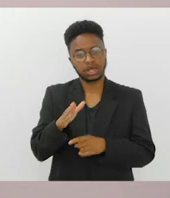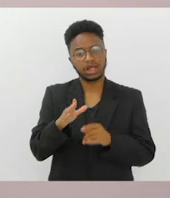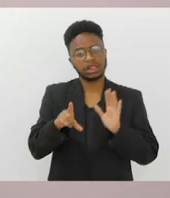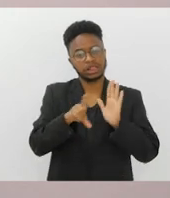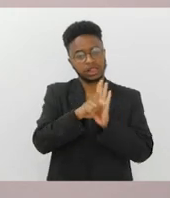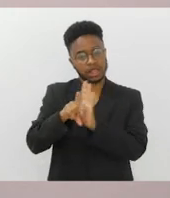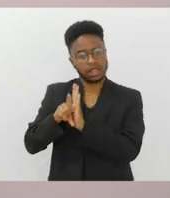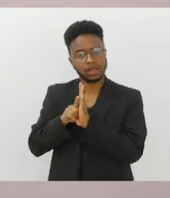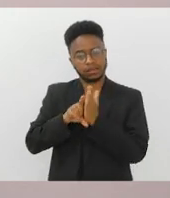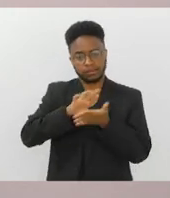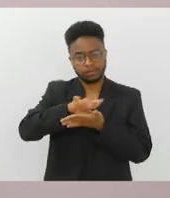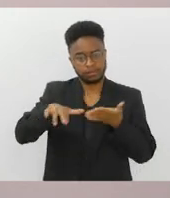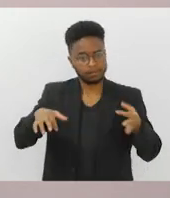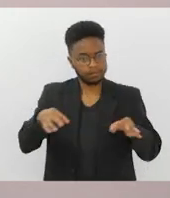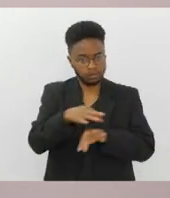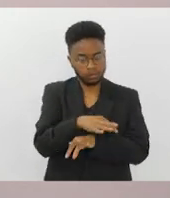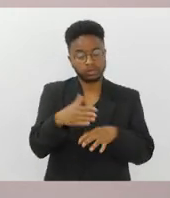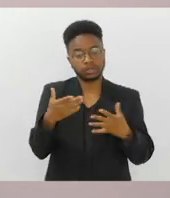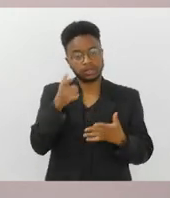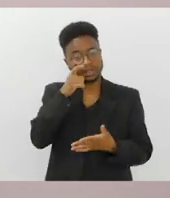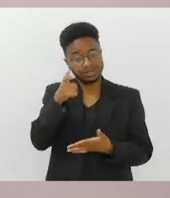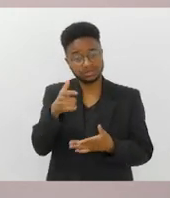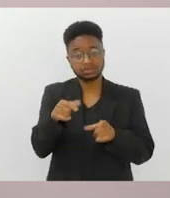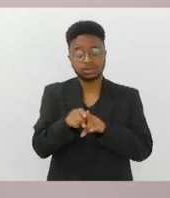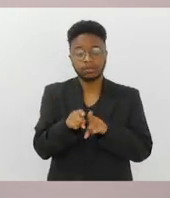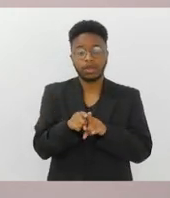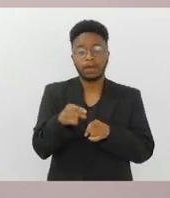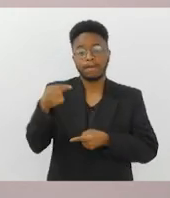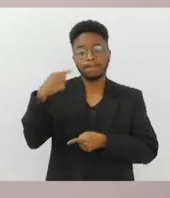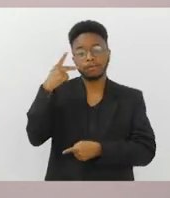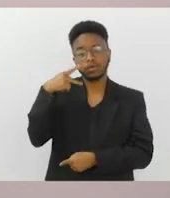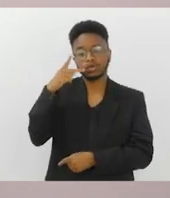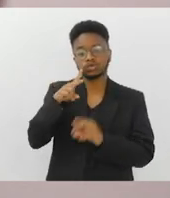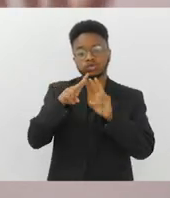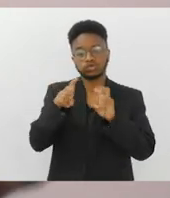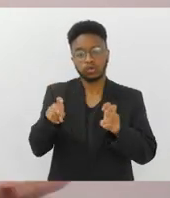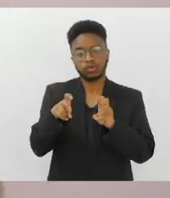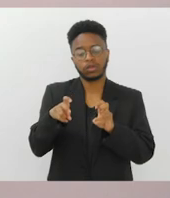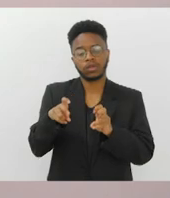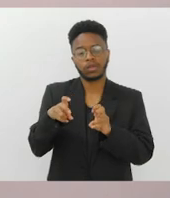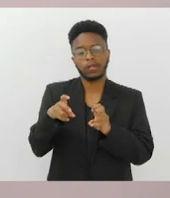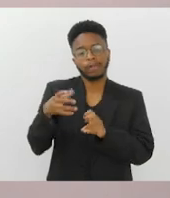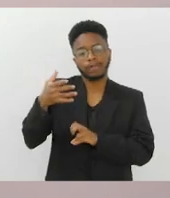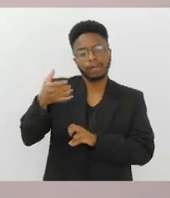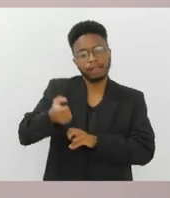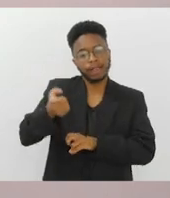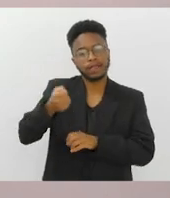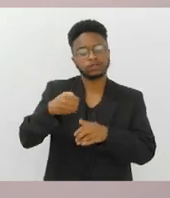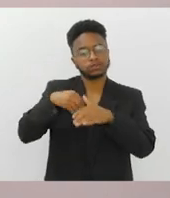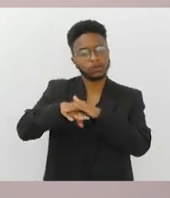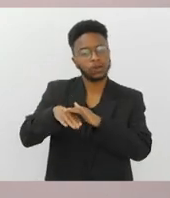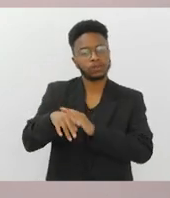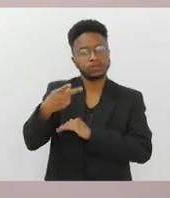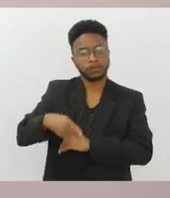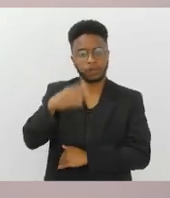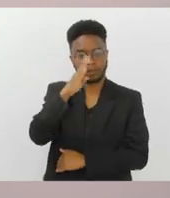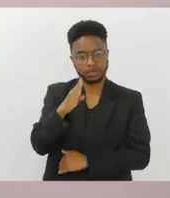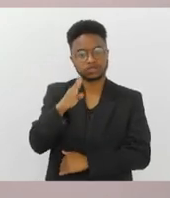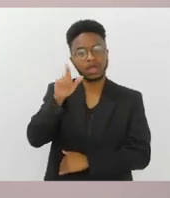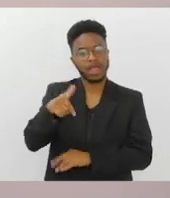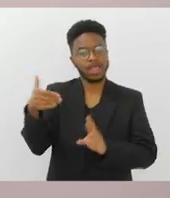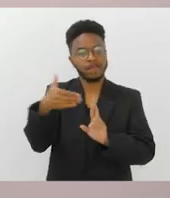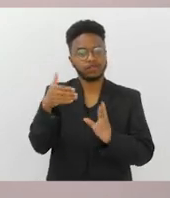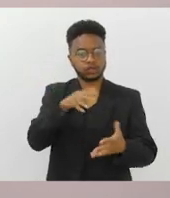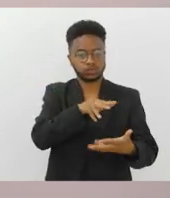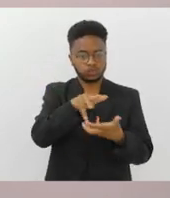legislativo bastante interessante. A política do Banco de Leite Humano brasileiro é referência mundial, a tecnologia produzida aqui também no